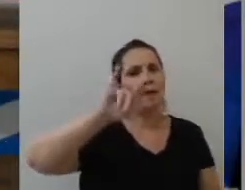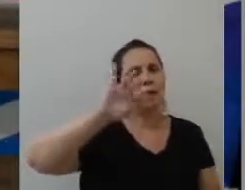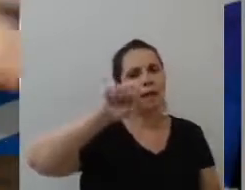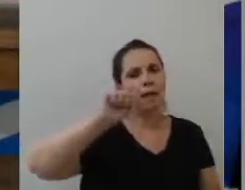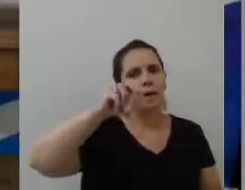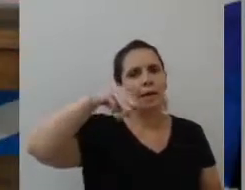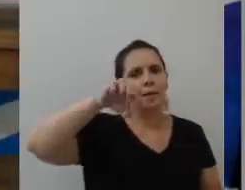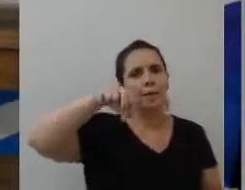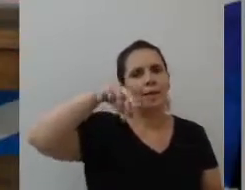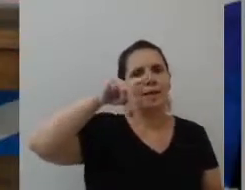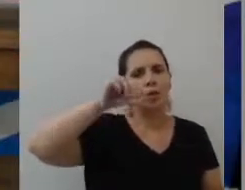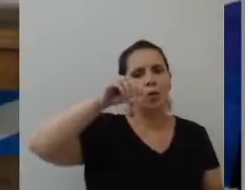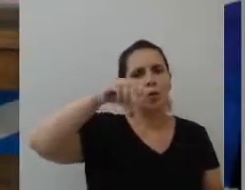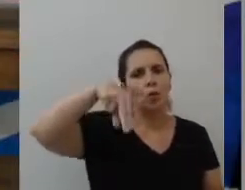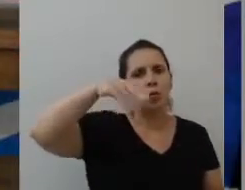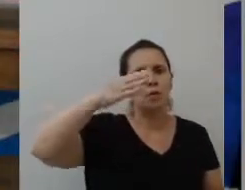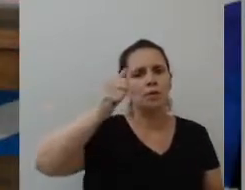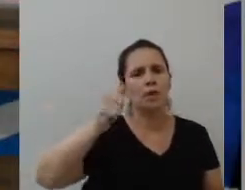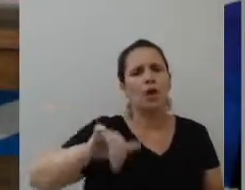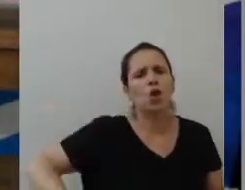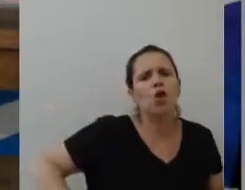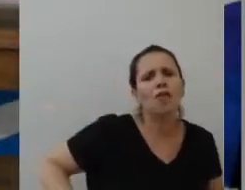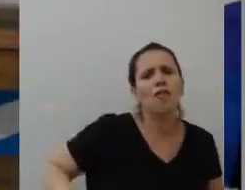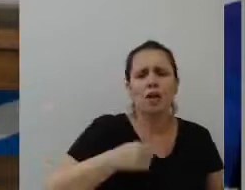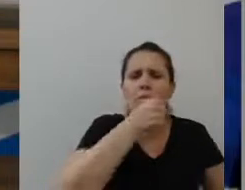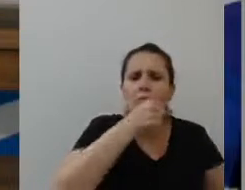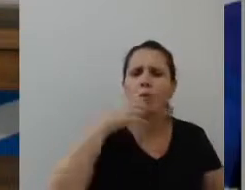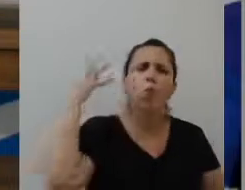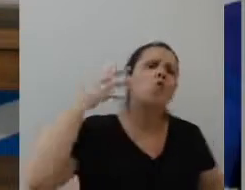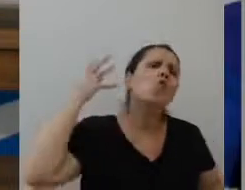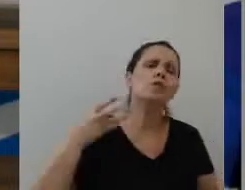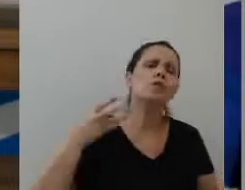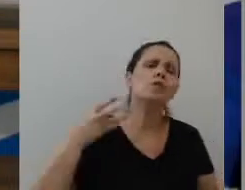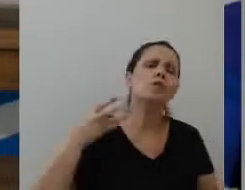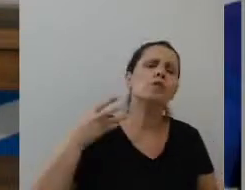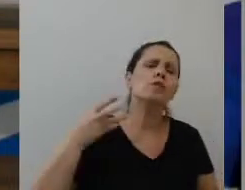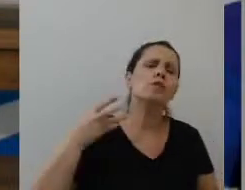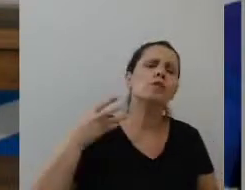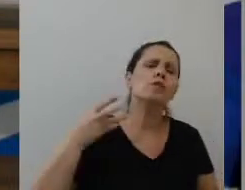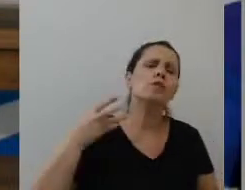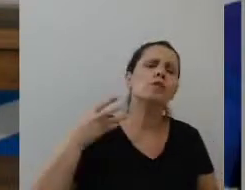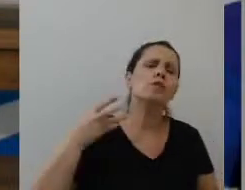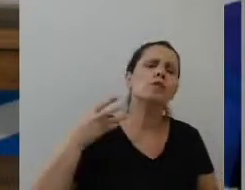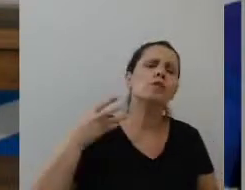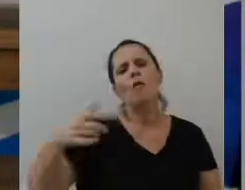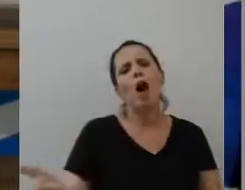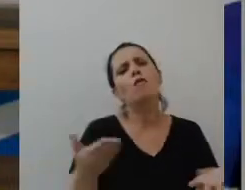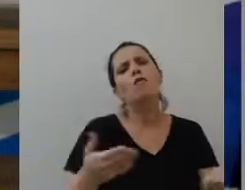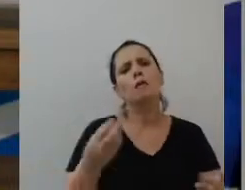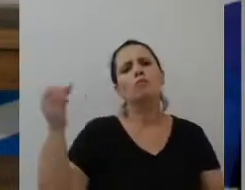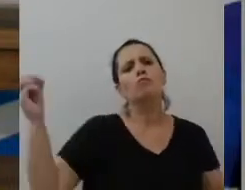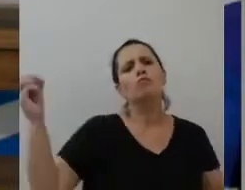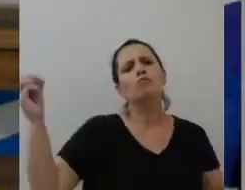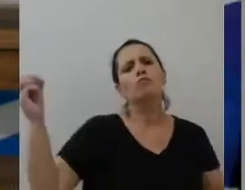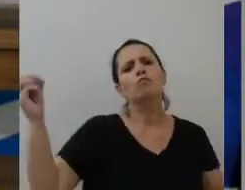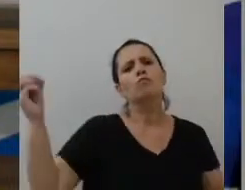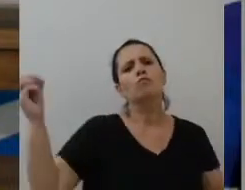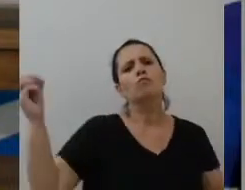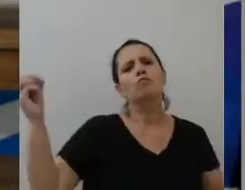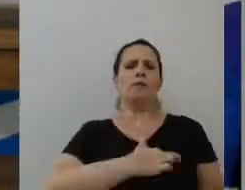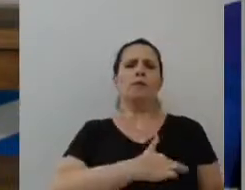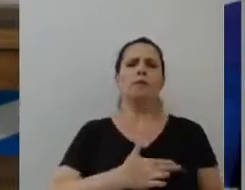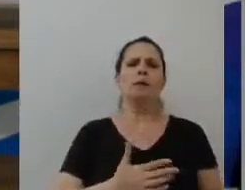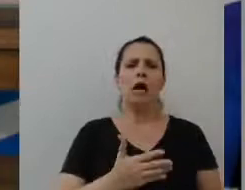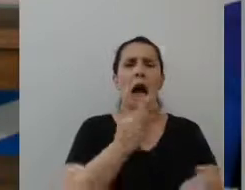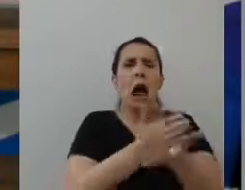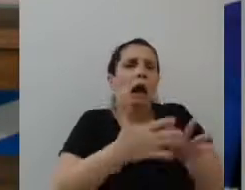esposa só escuta aquilo dentro de casa, manhã tarde mostrando aquilo. Né? Então assim, a gente vive um período neorromântico, eu acho isso. Beleza? O negócio